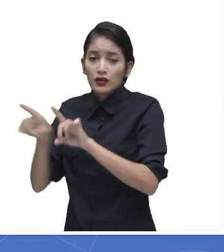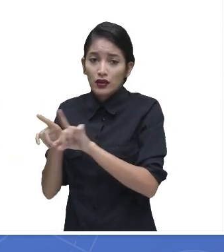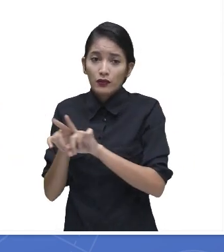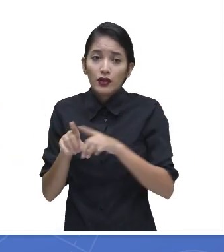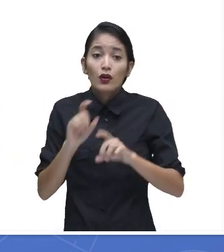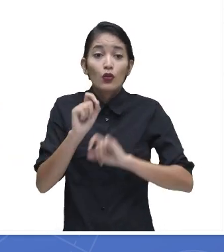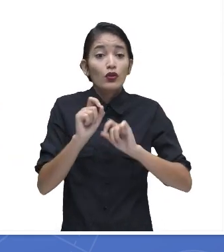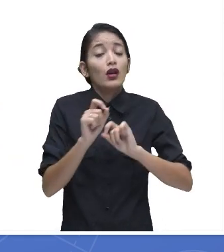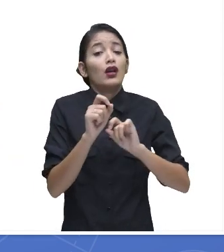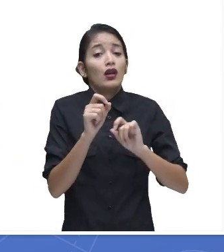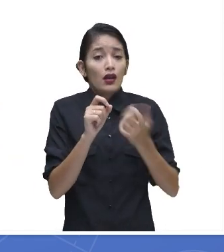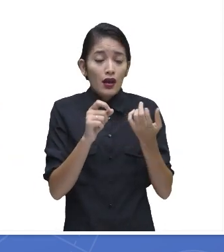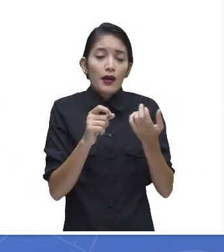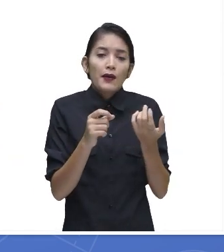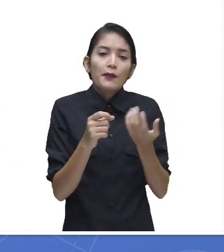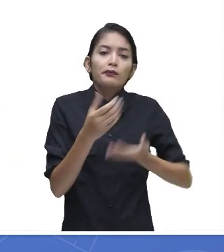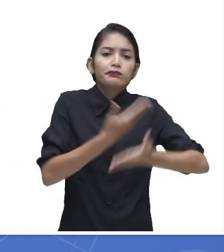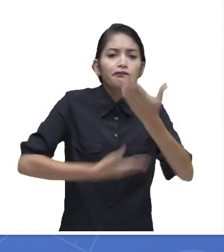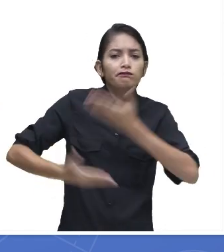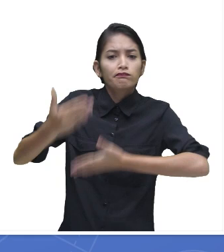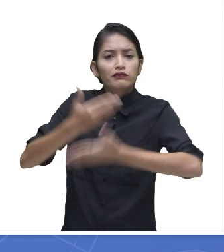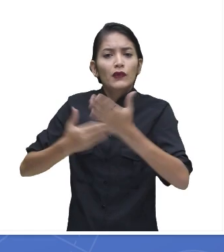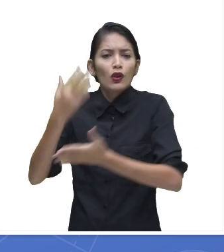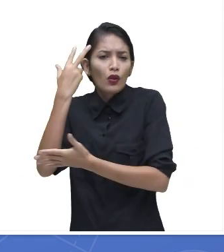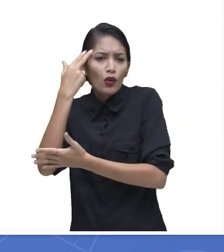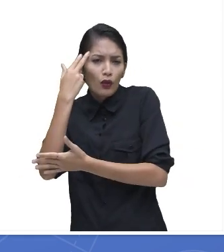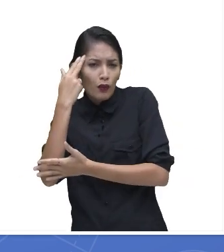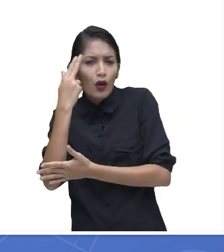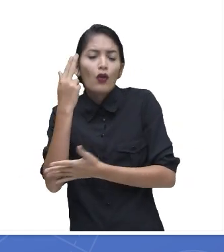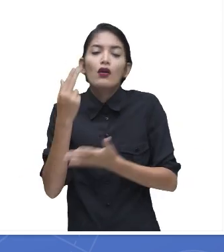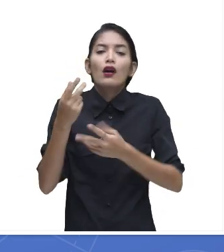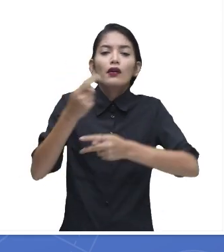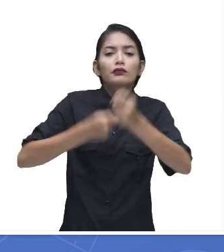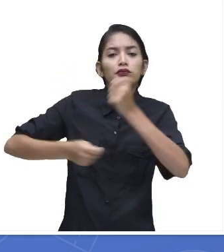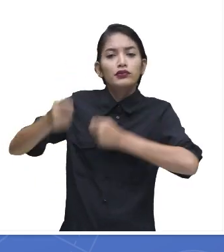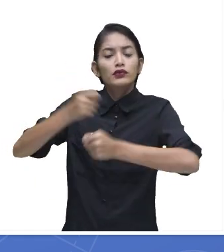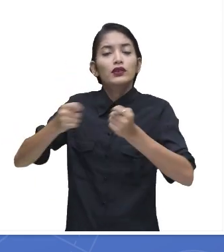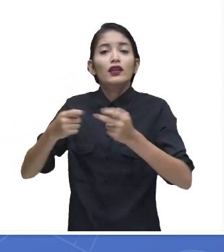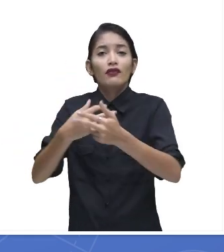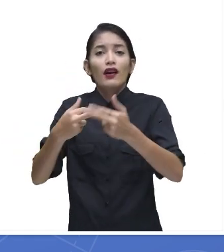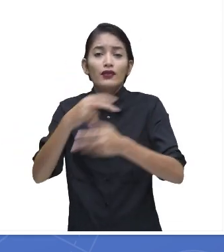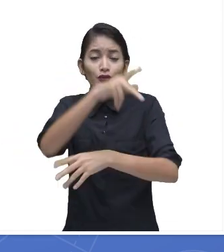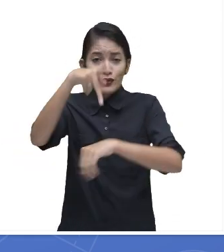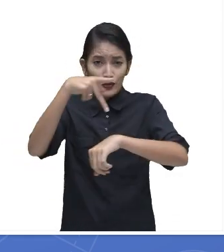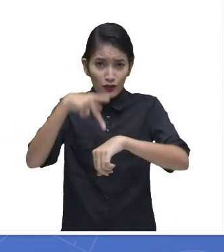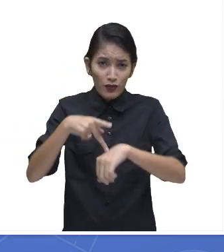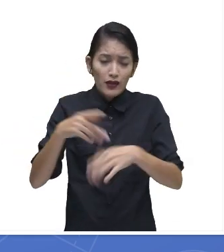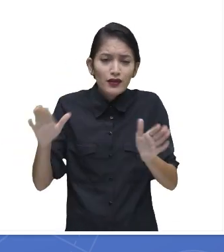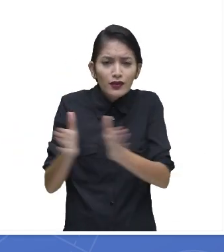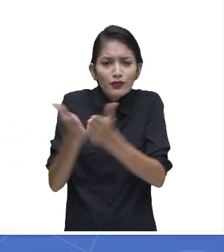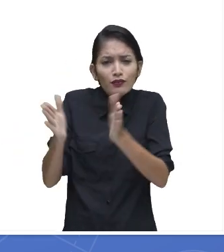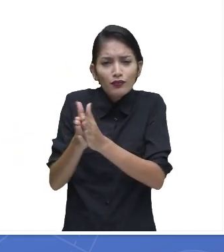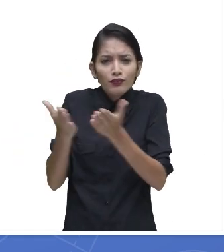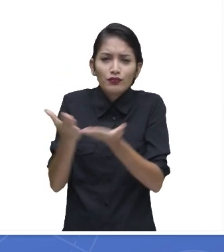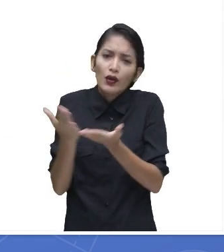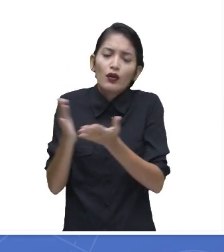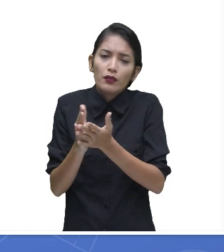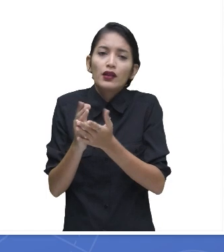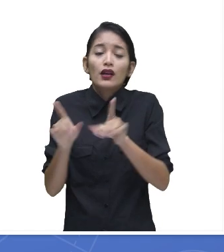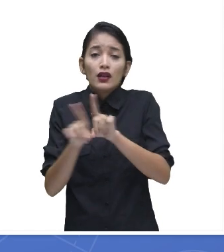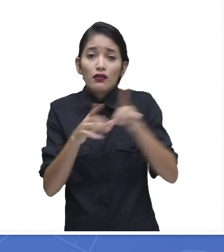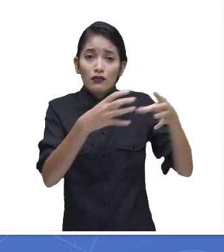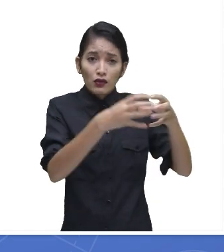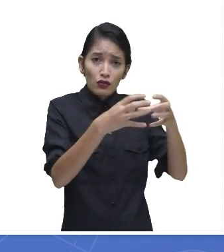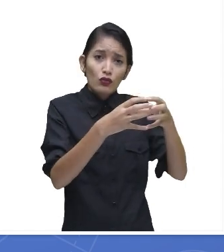aglomerações modestas em razão da inviabilidade de se administrar em países pobres, áreas urbanas de grande porte. Letra